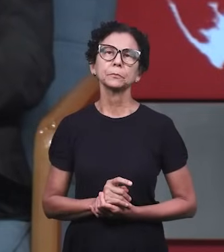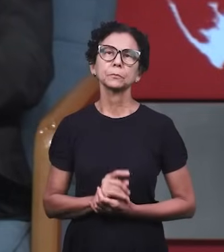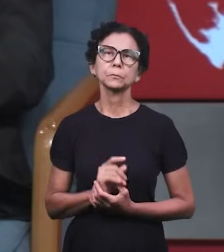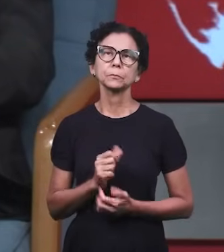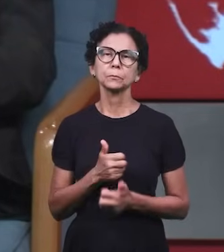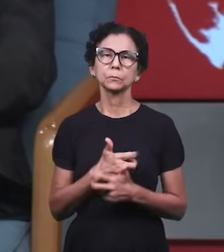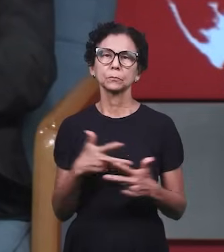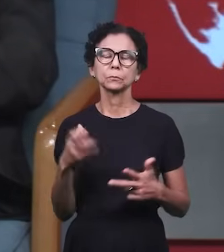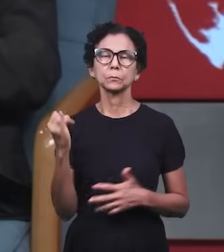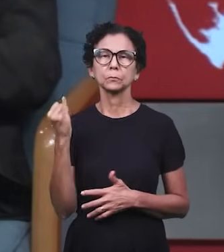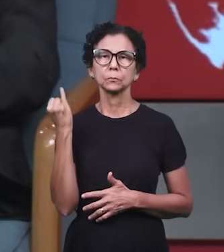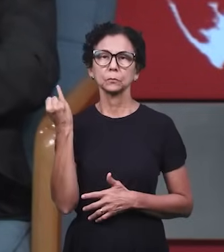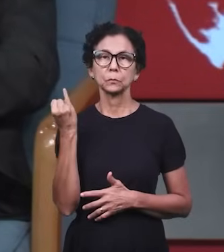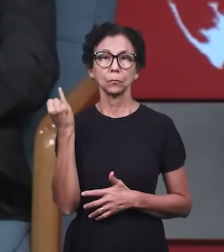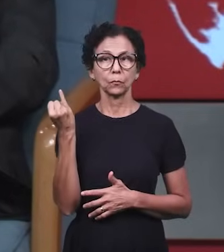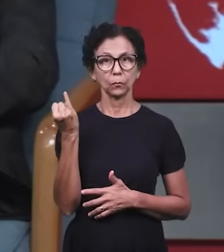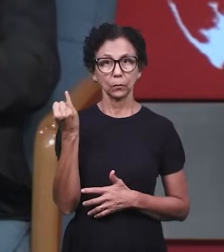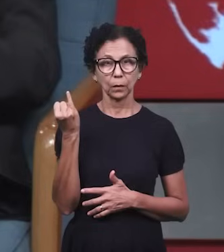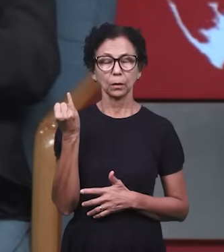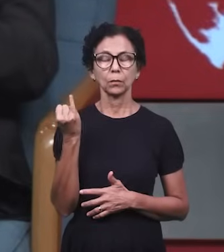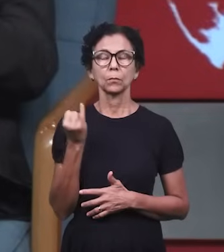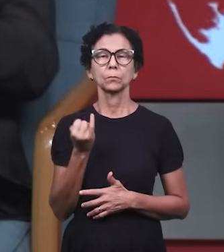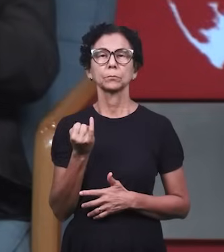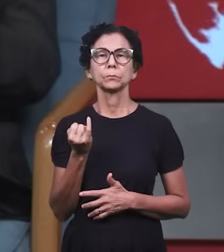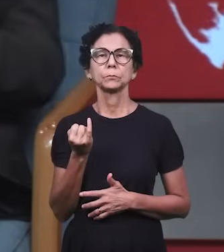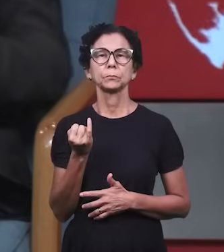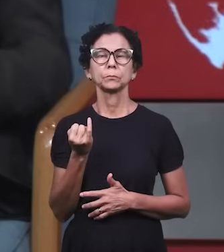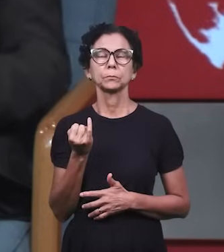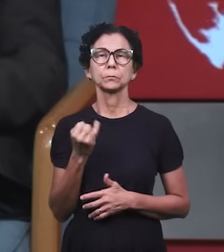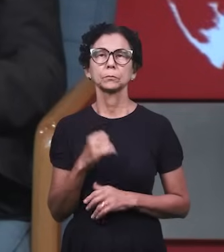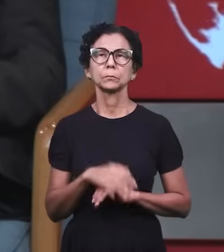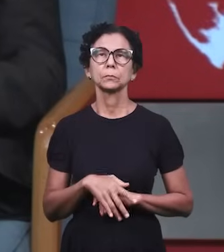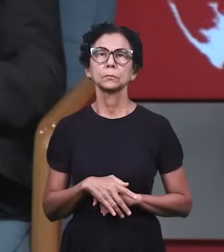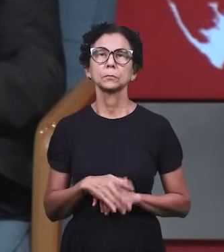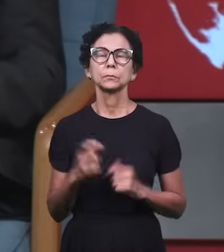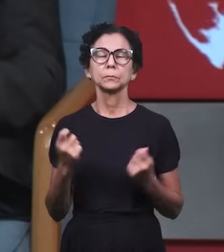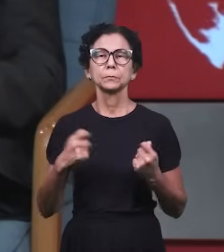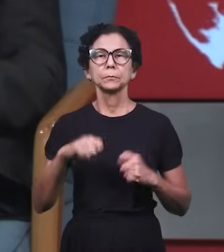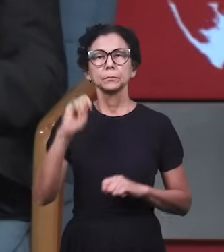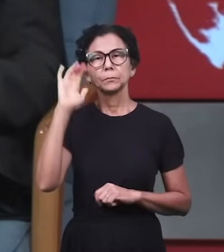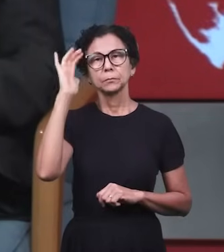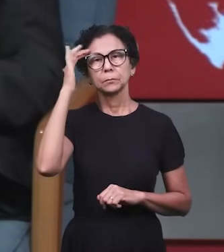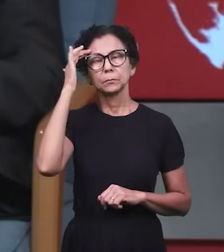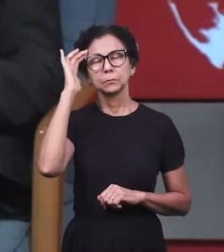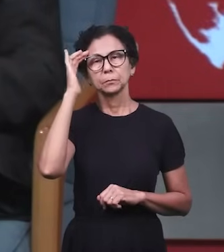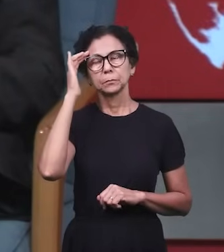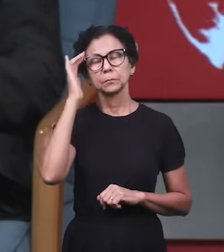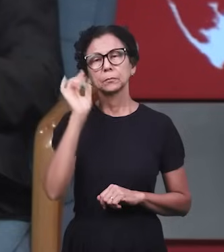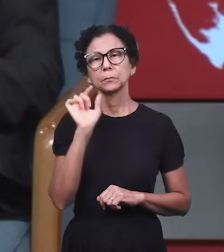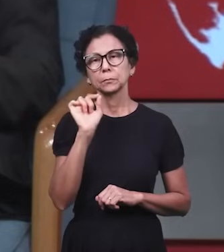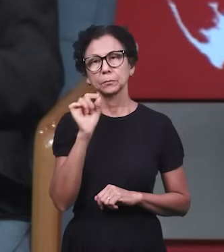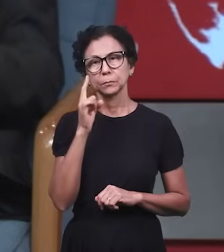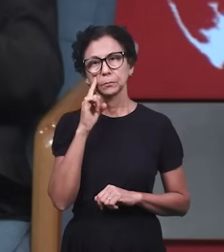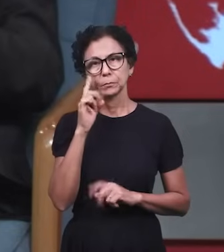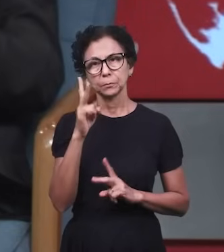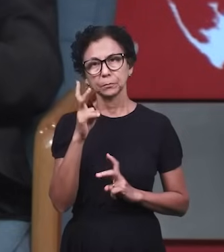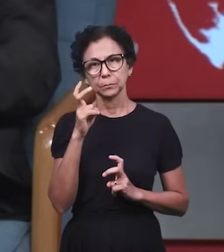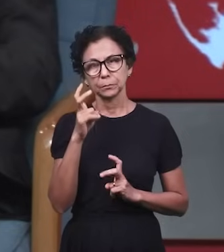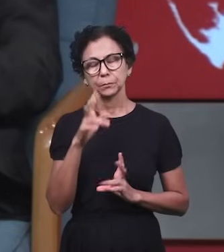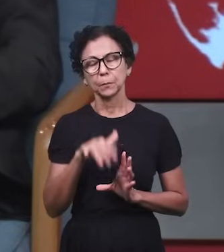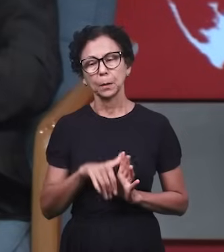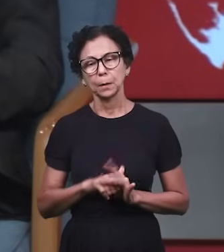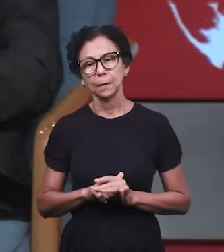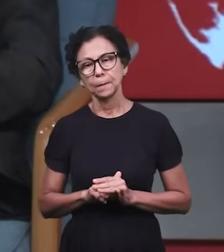muito importante que, nesse momento, nós precisamos entender.